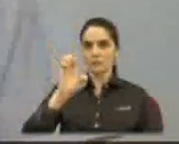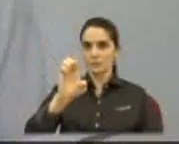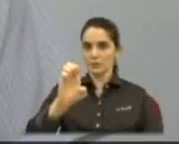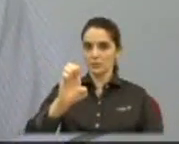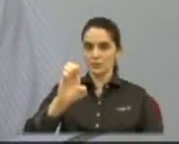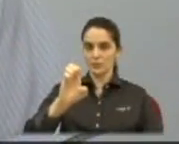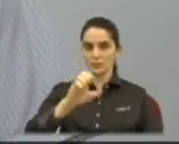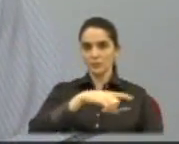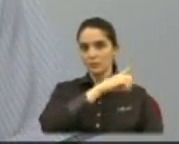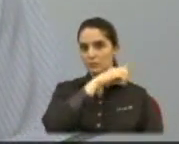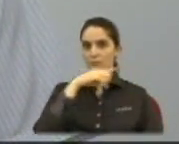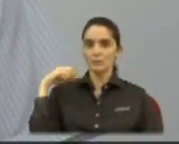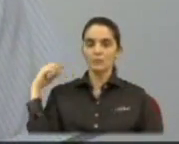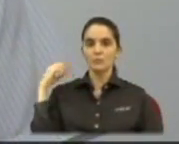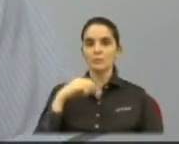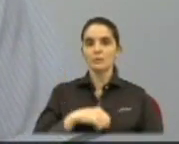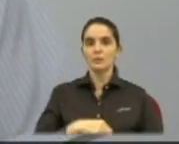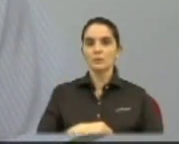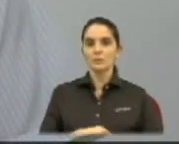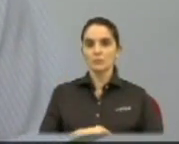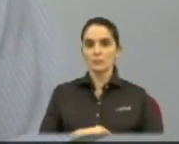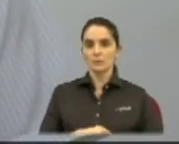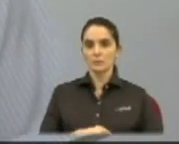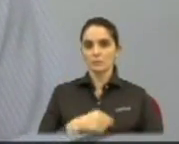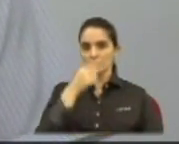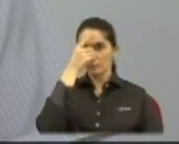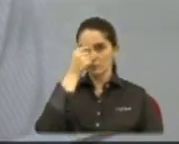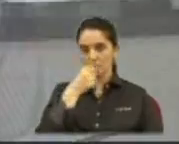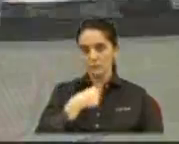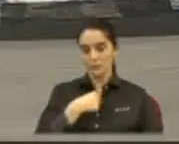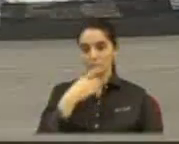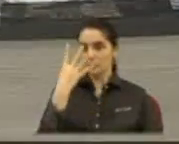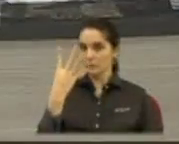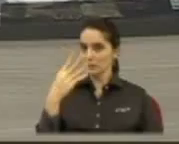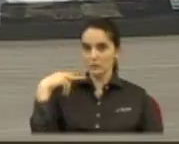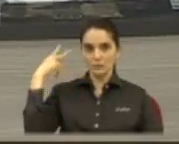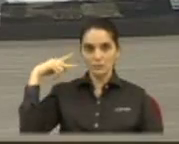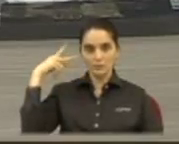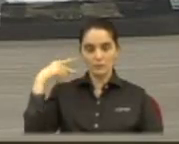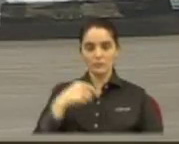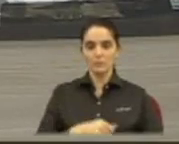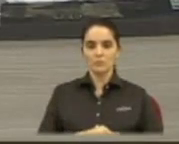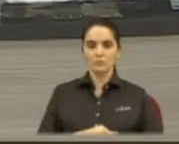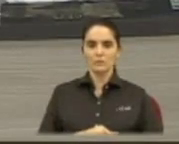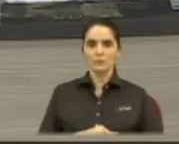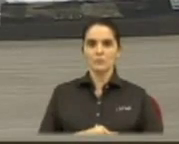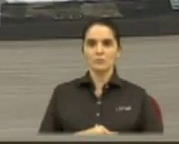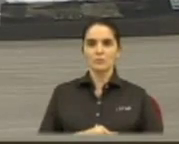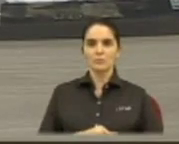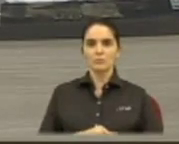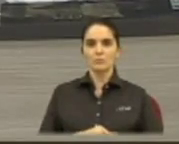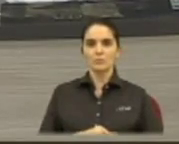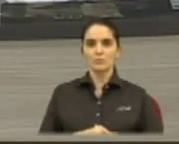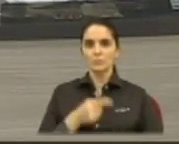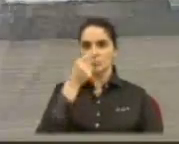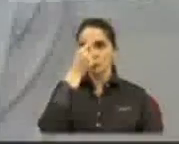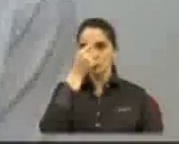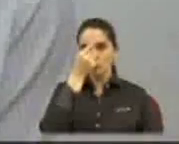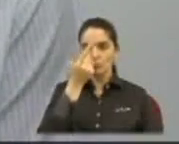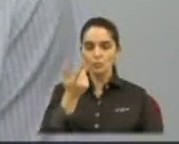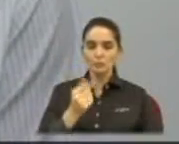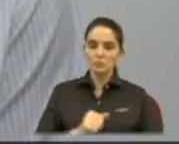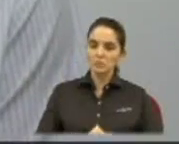Mayra, vereador Dinho e eu. Acho que os 4 vereadores. O Jorge esteve por aqui, mas não sei se